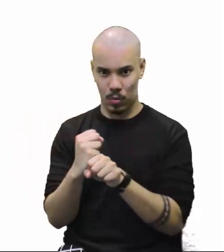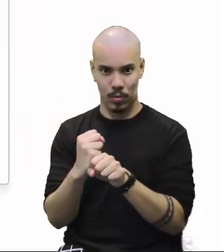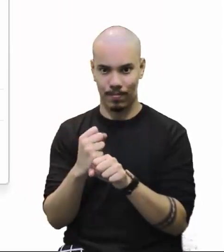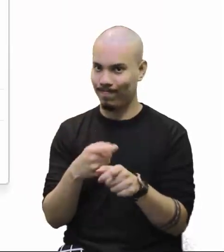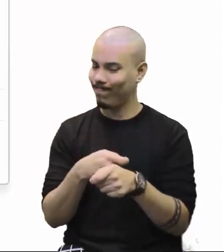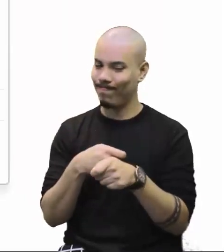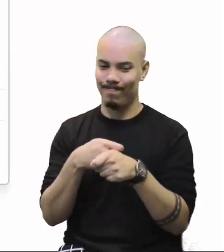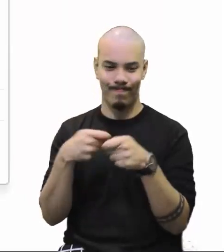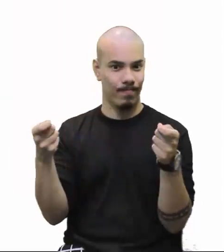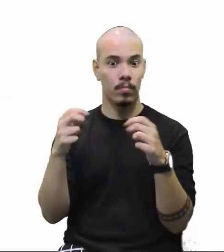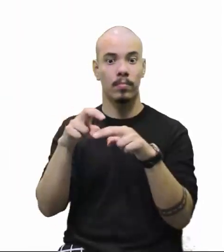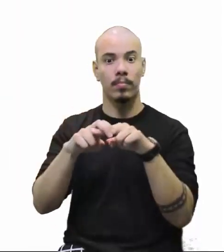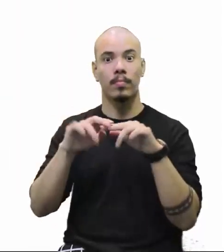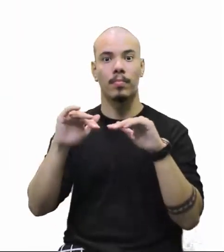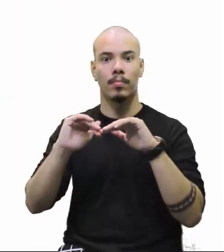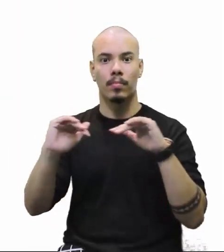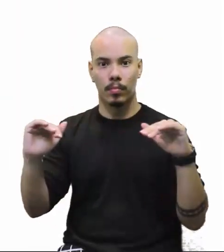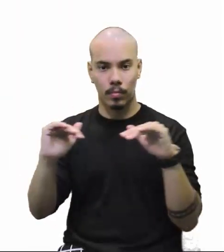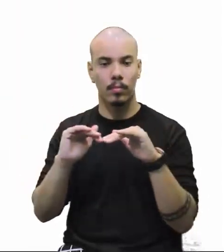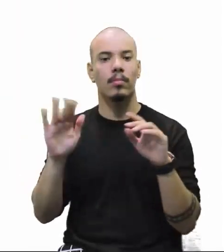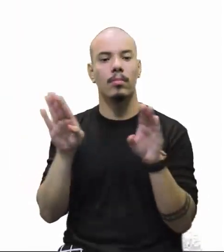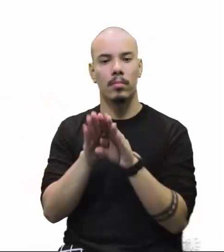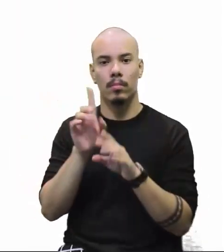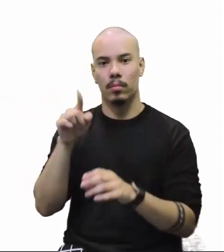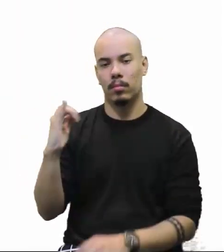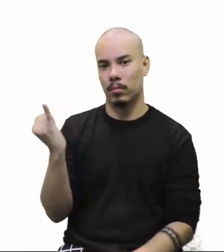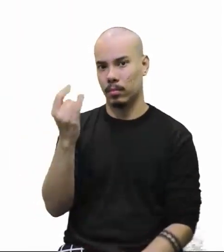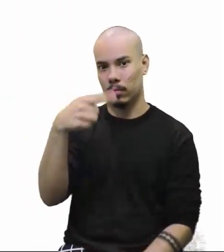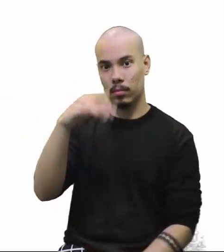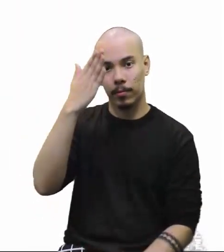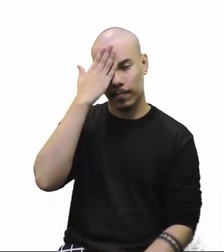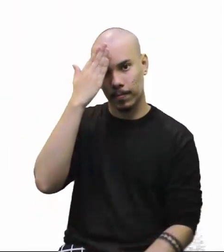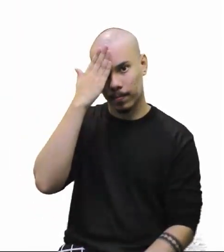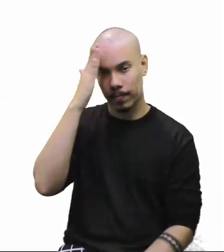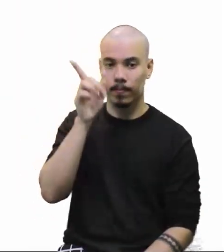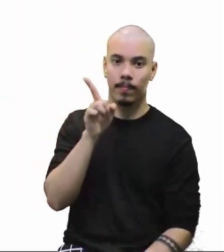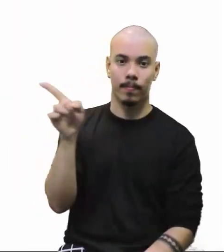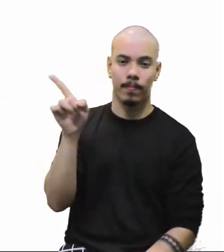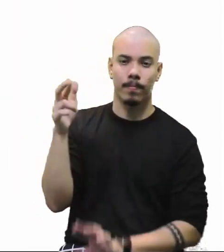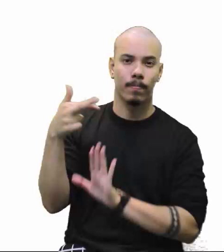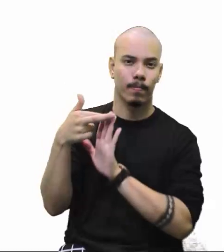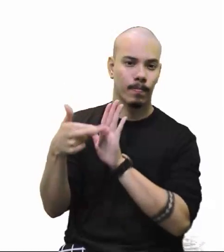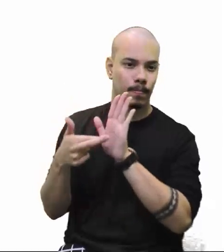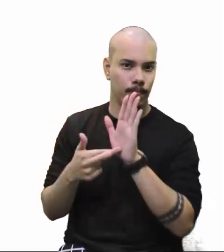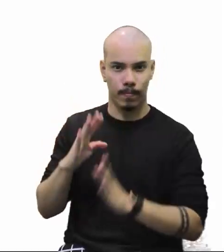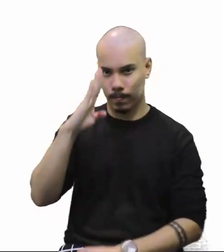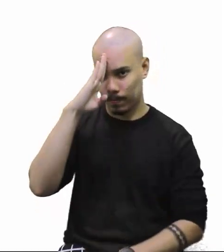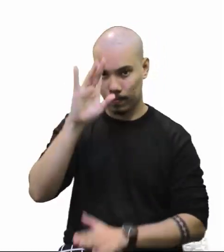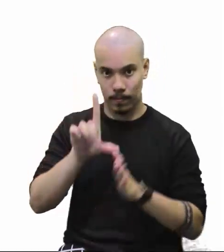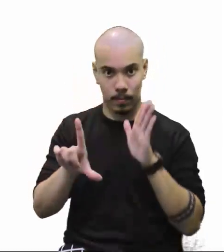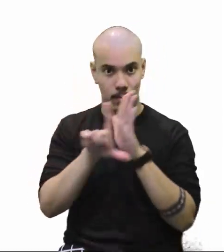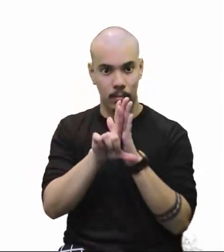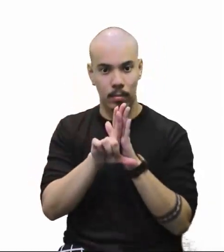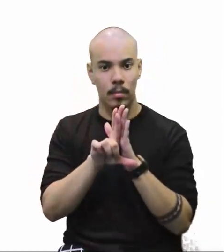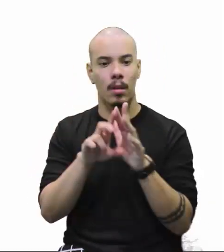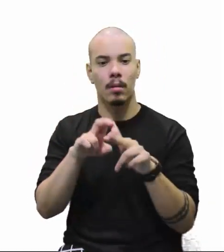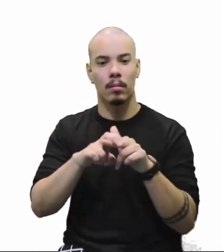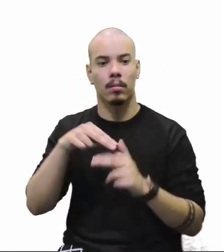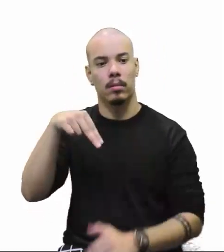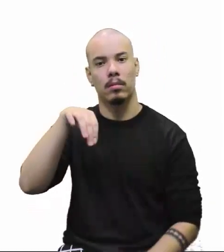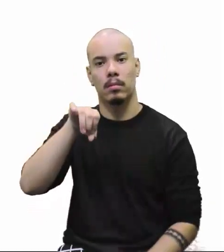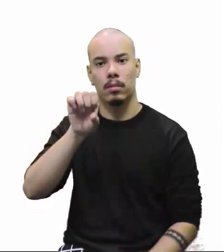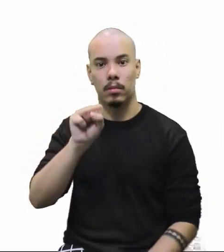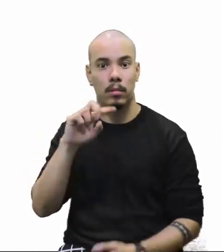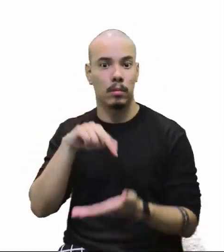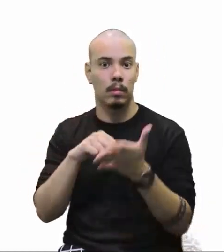para separar, até para fazer resistência equivalente é muito importante saber isso aí, tá? Então, esse nó que se aplica aos pontos